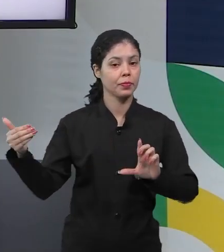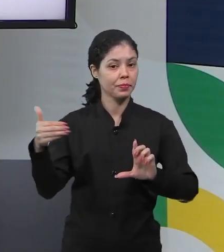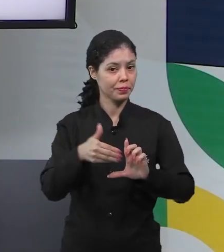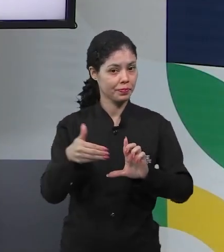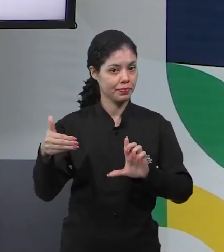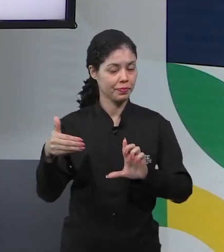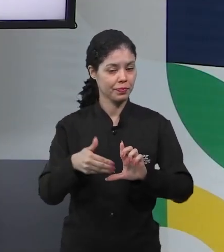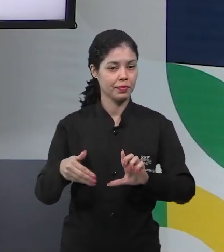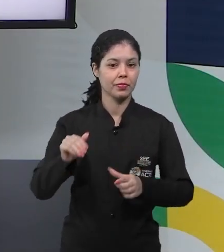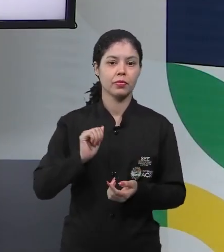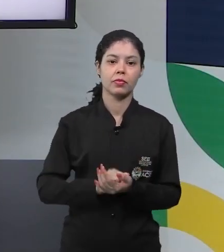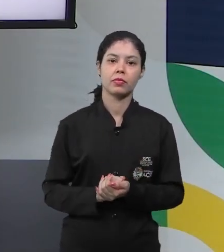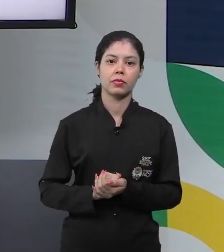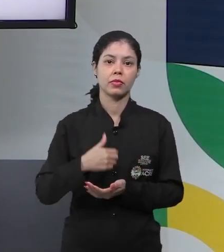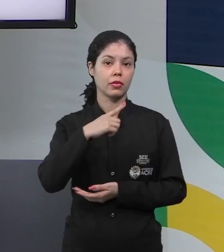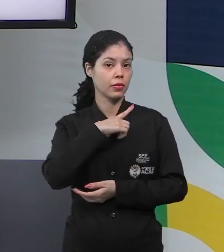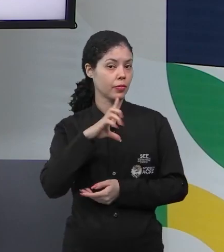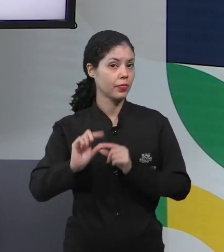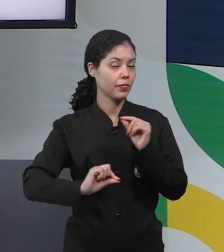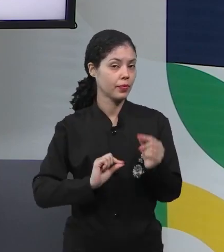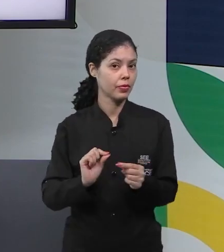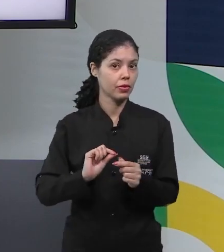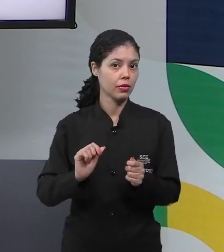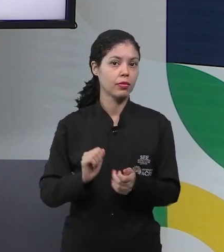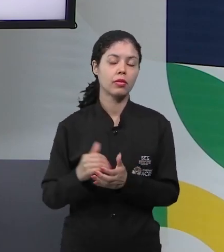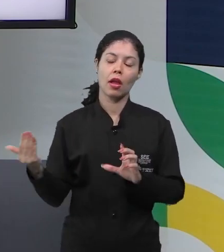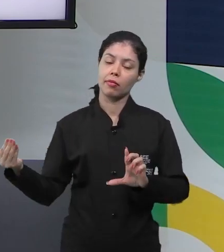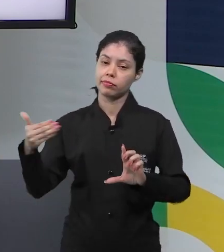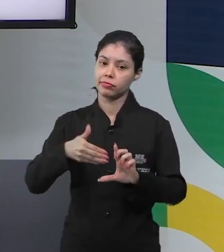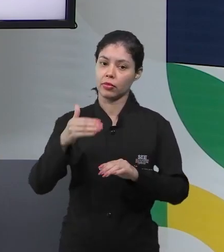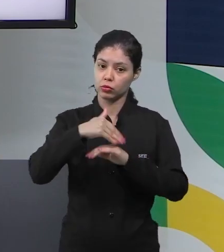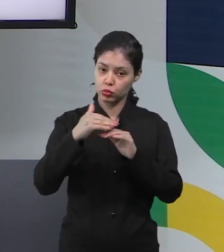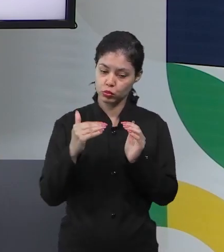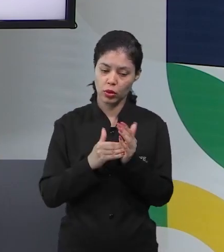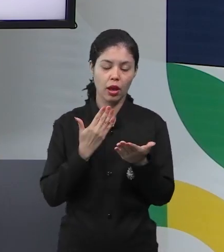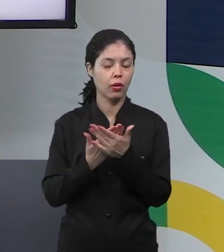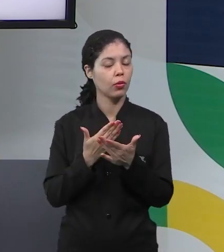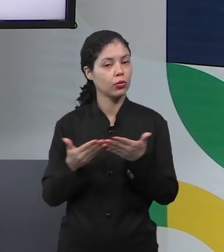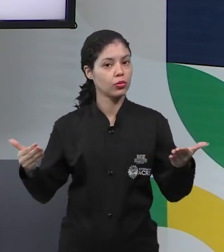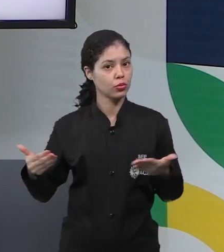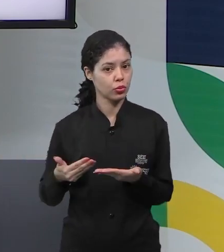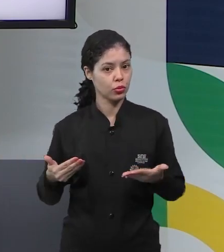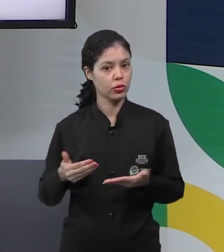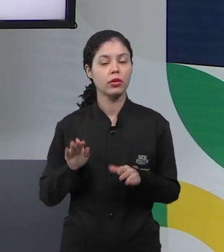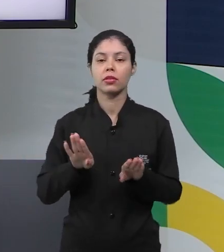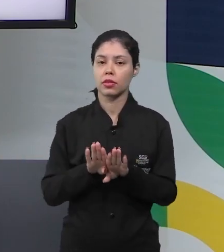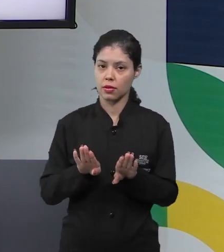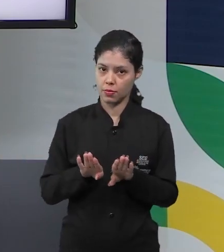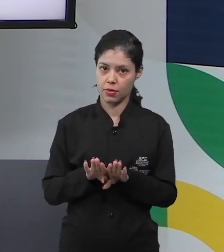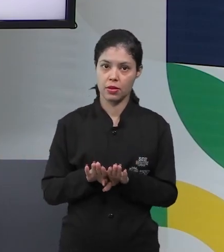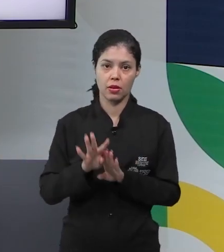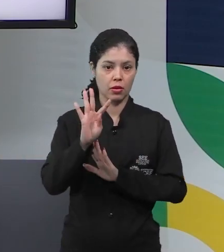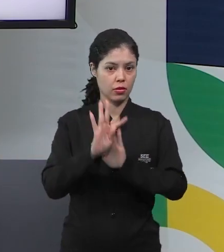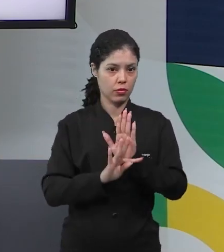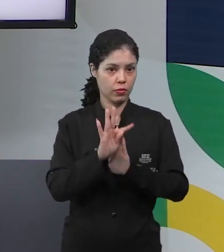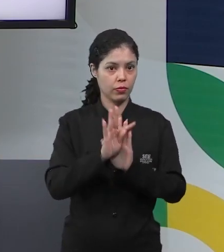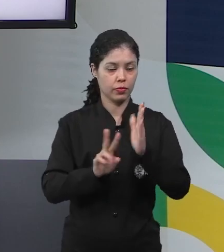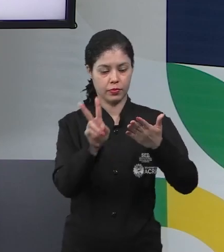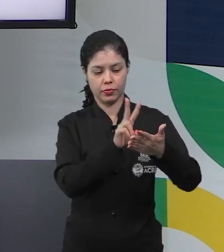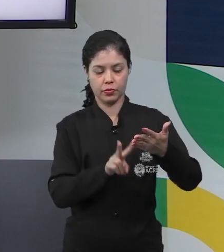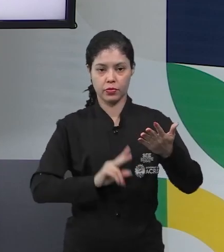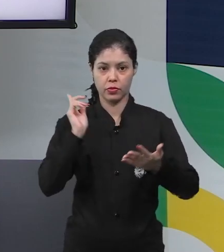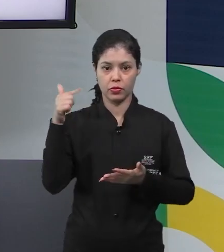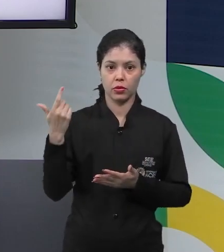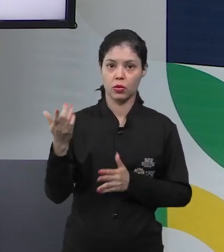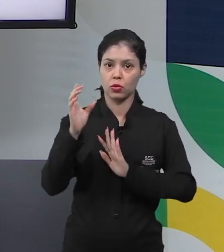a plataforma para terem pleno acesso à aula de hoje, à videoaula, mas também textos para leitura e